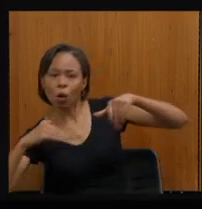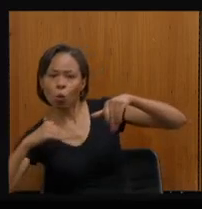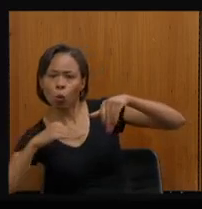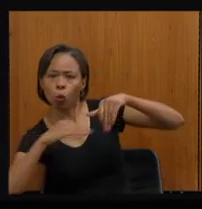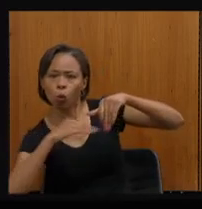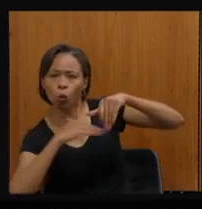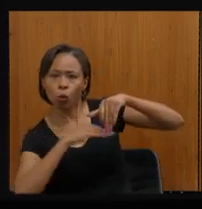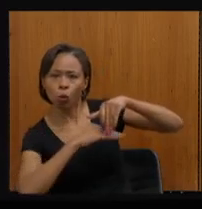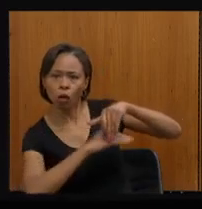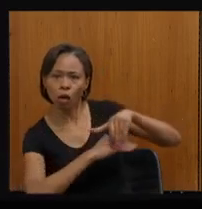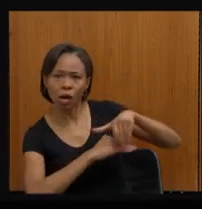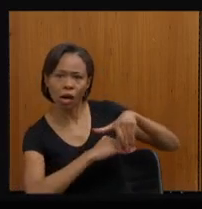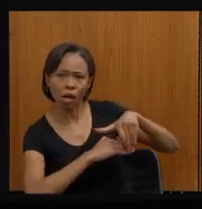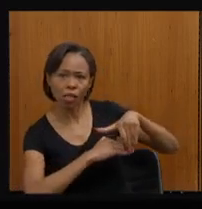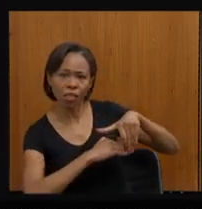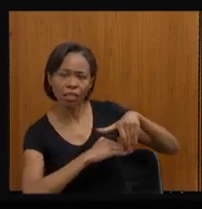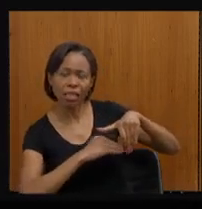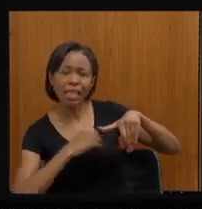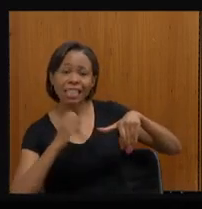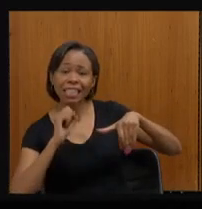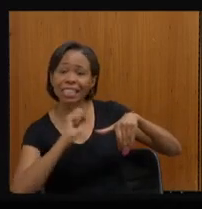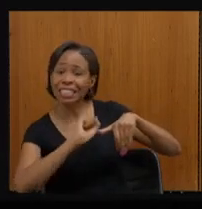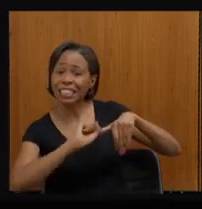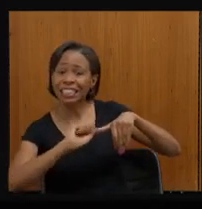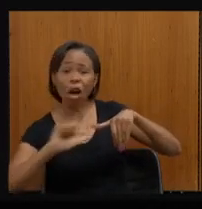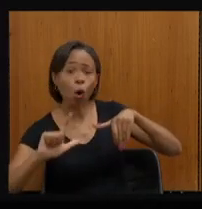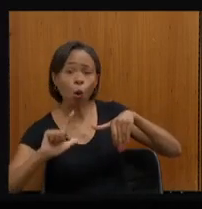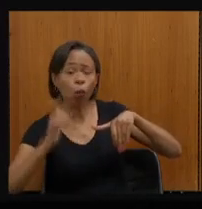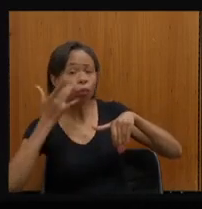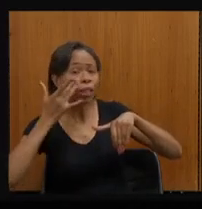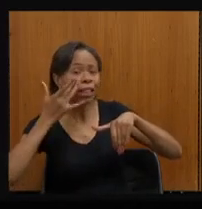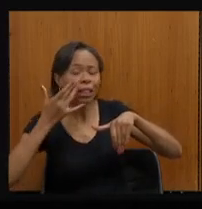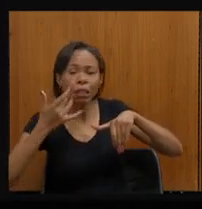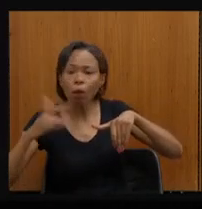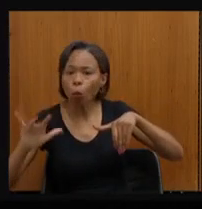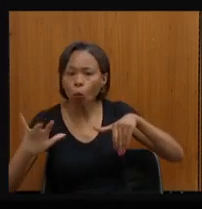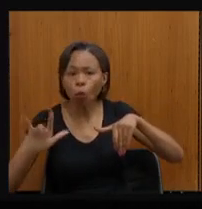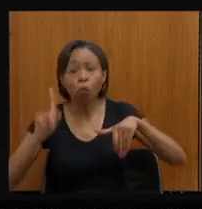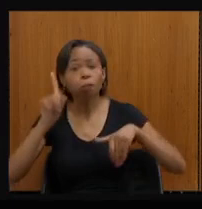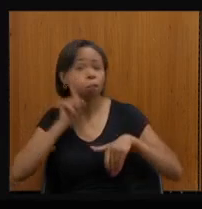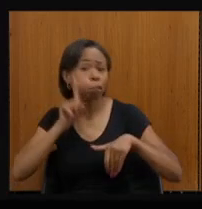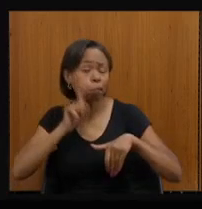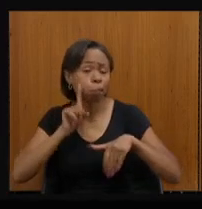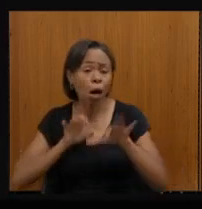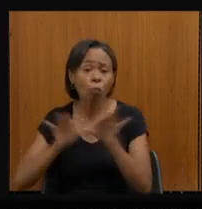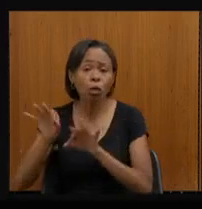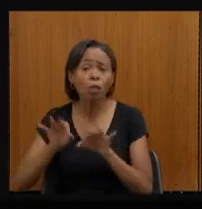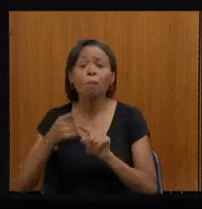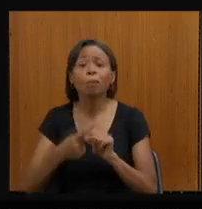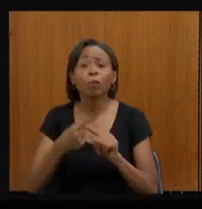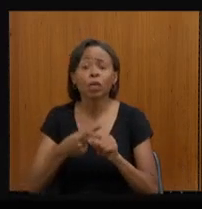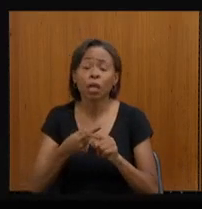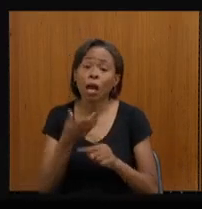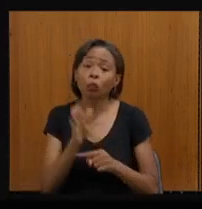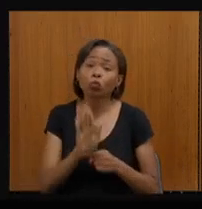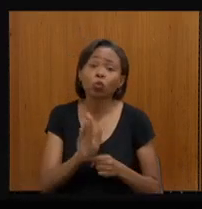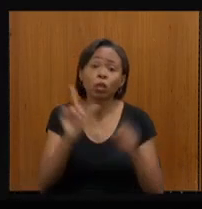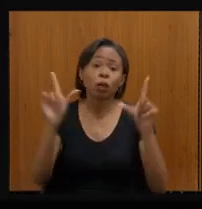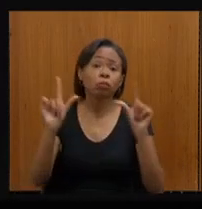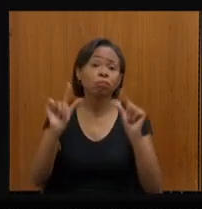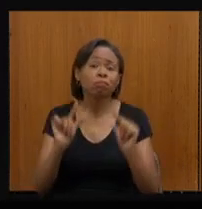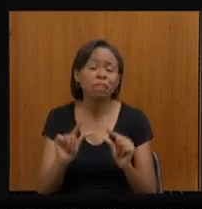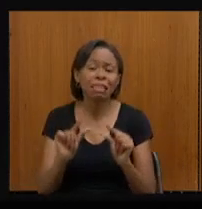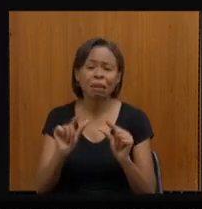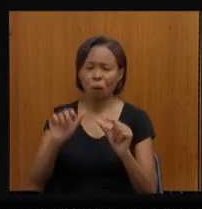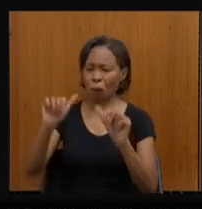e o sentido vários pedaços Estados Unidos fazendo isso que você diminui muito ao invés de você utilizar o processo